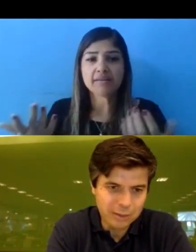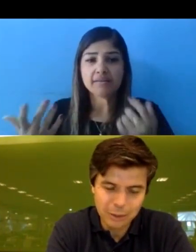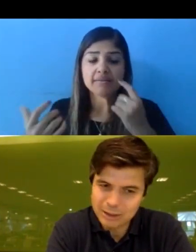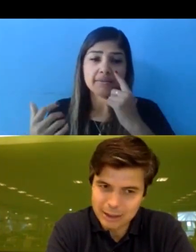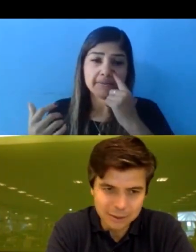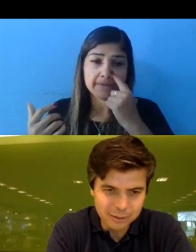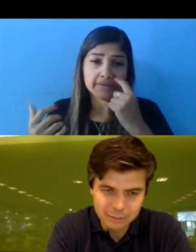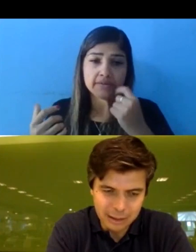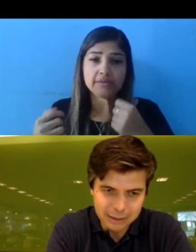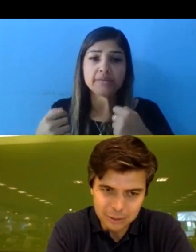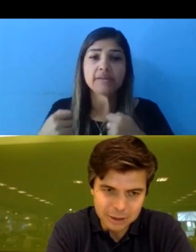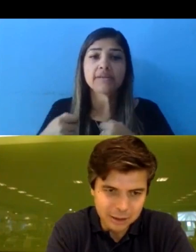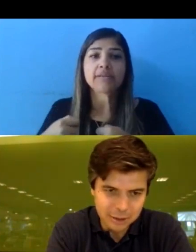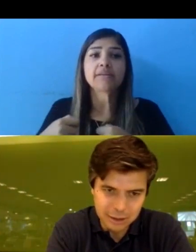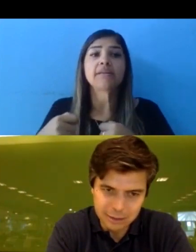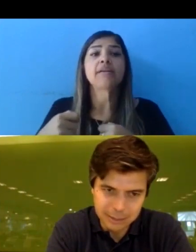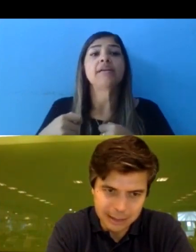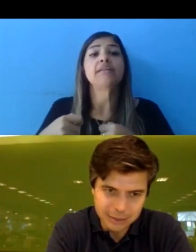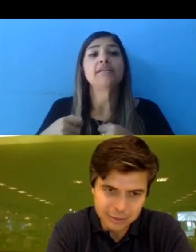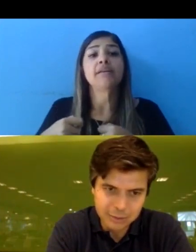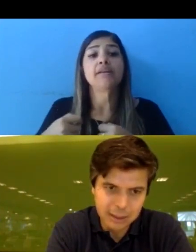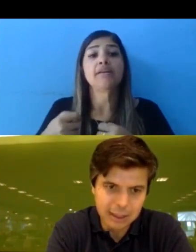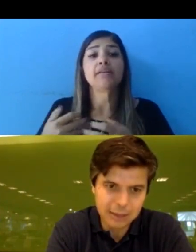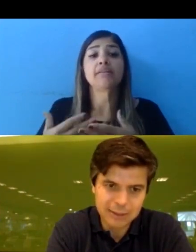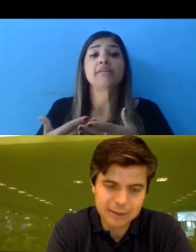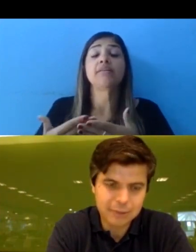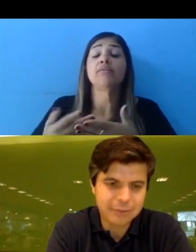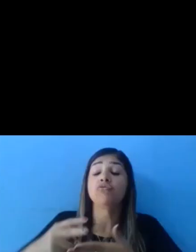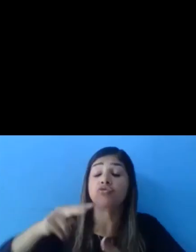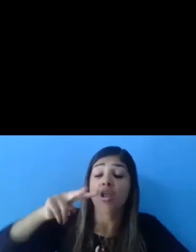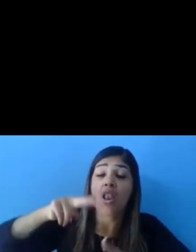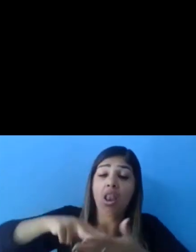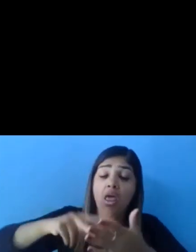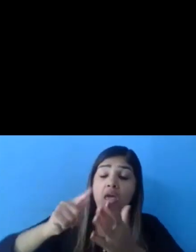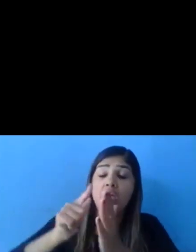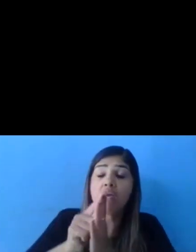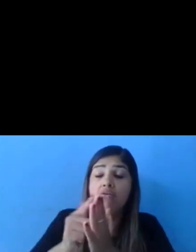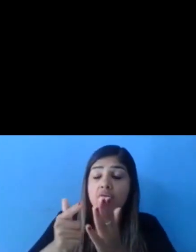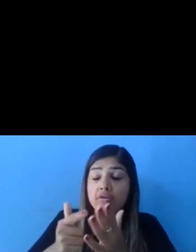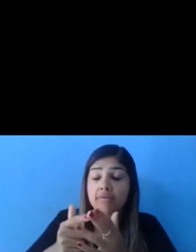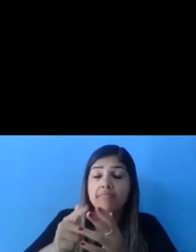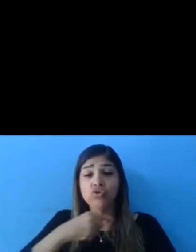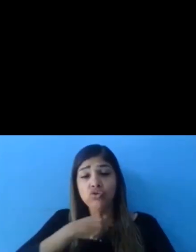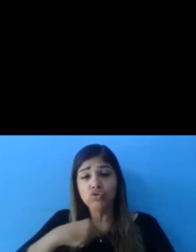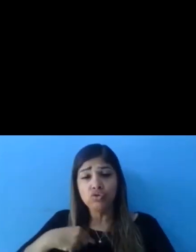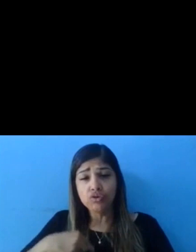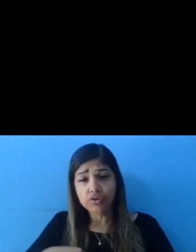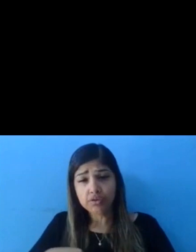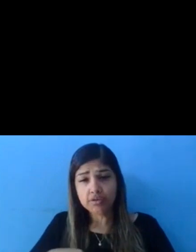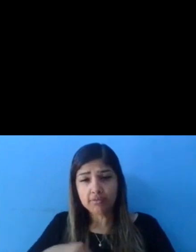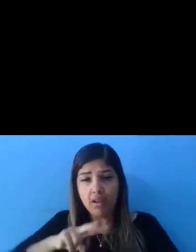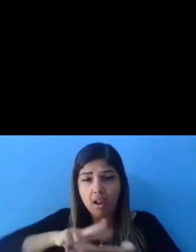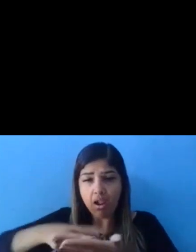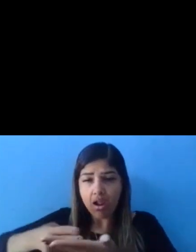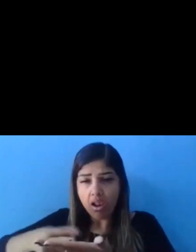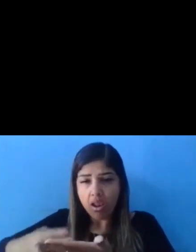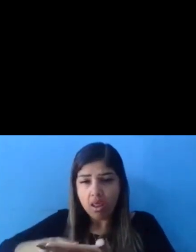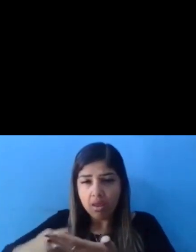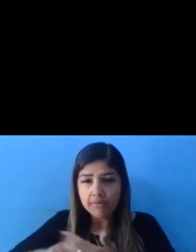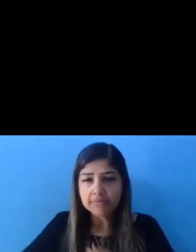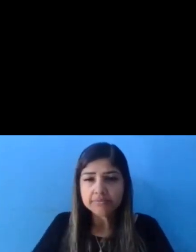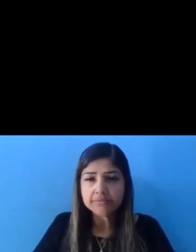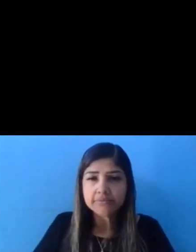Eu até hoje leio jornal impresso, né? Eu assino vários jornais do Brasil e do mundo. Eu sou super, super